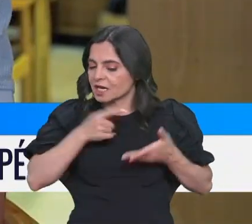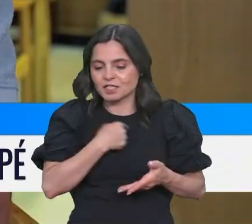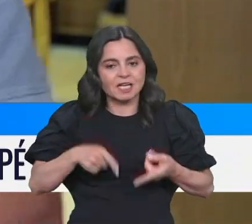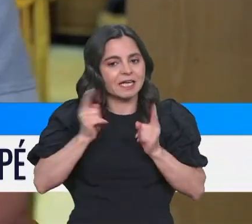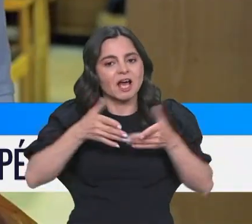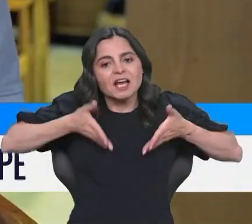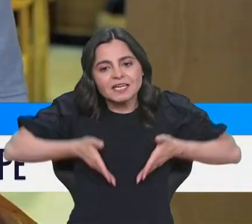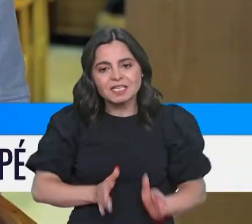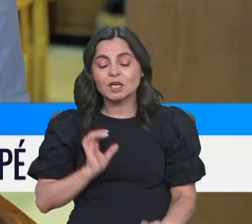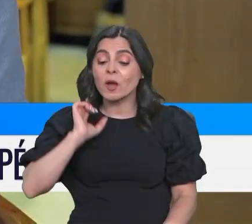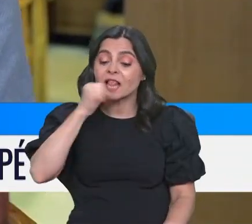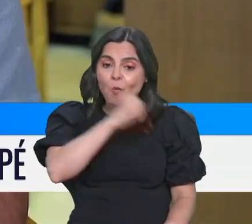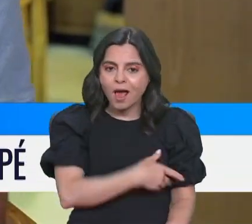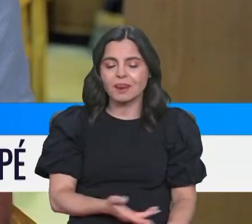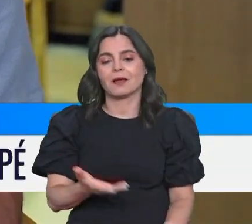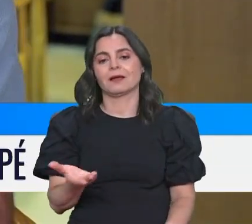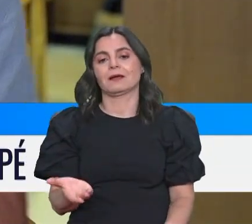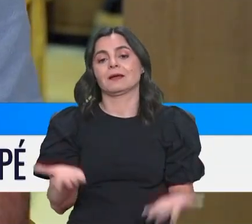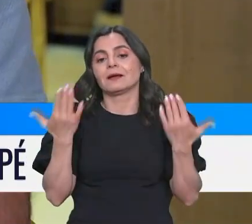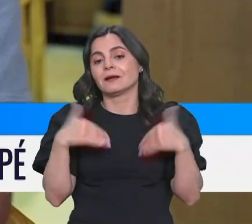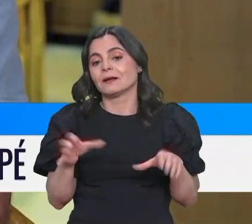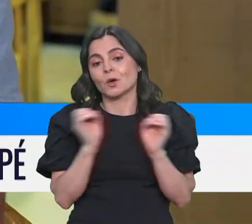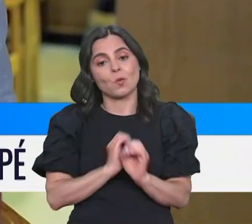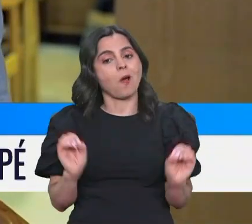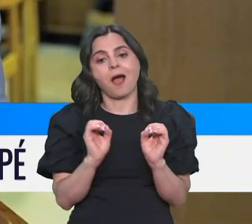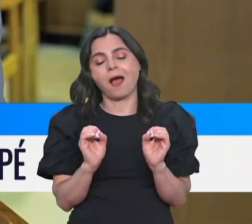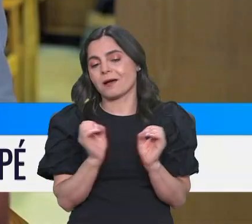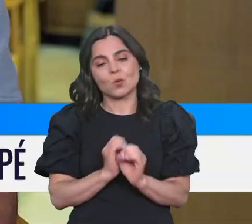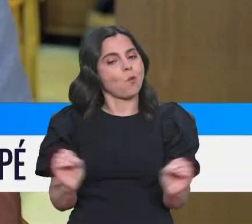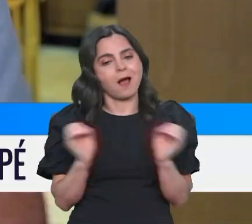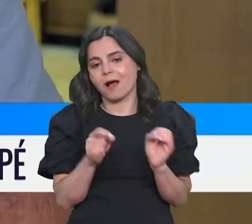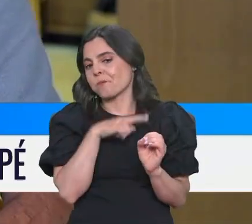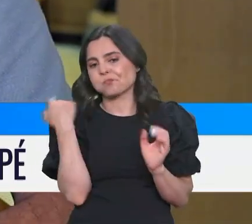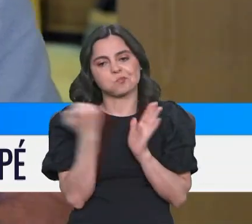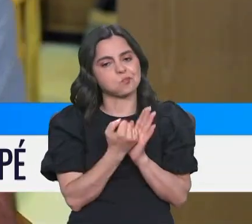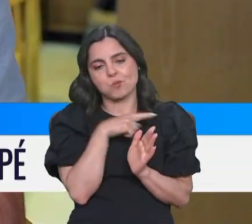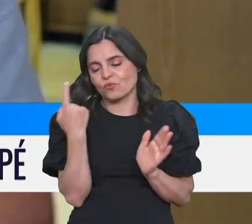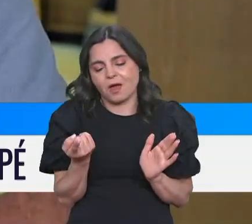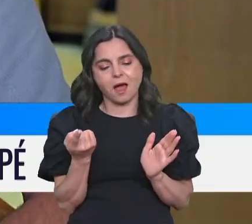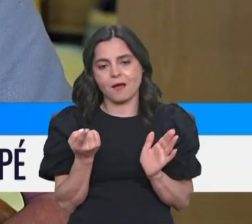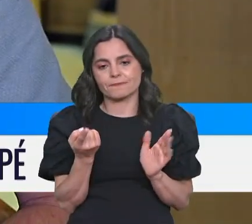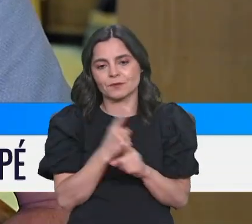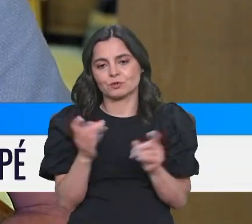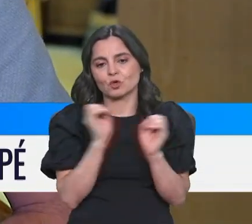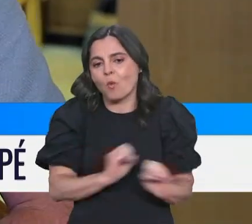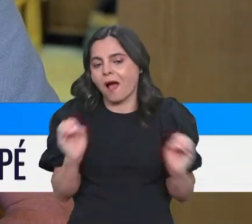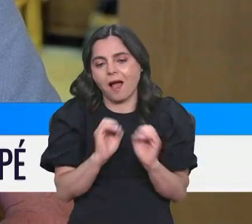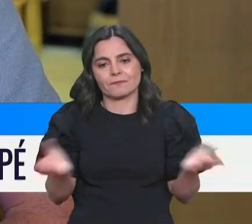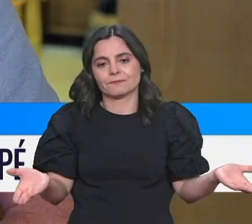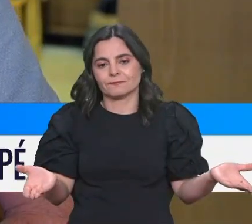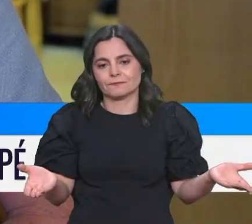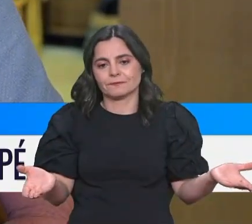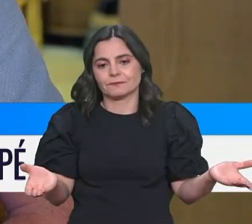Taiwan, em Taipei. Ah, mas não temos, não existe, não dá para registar porque não existe, é